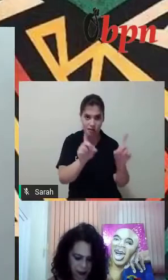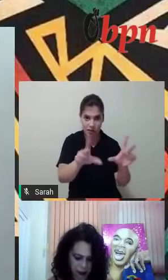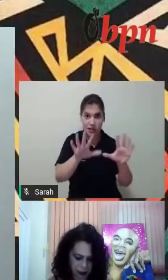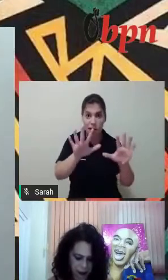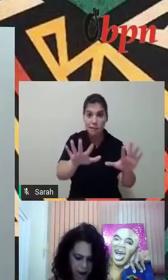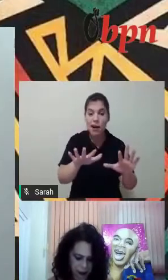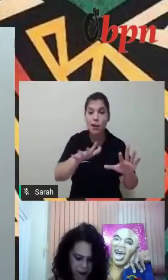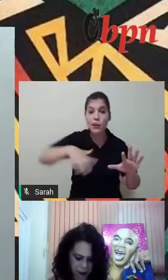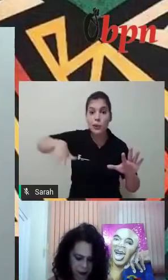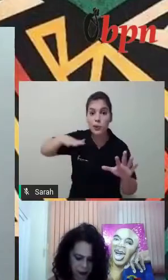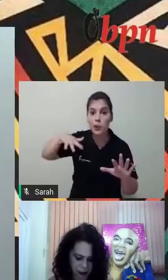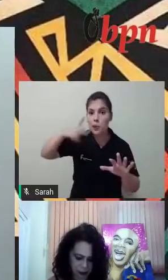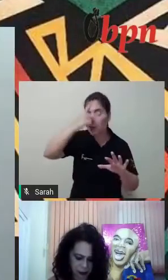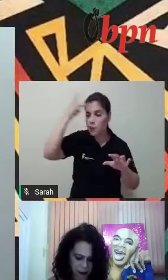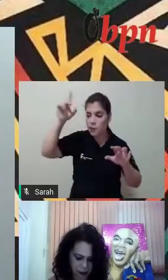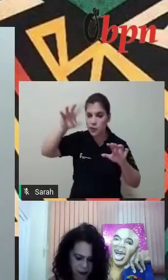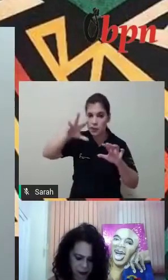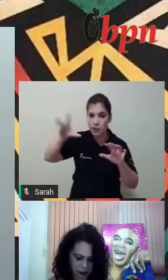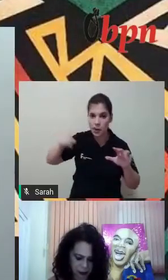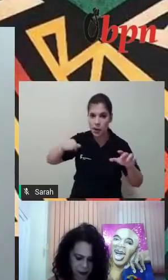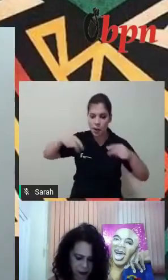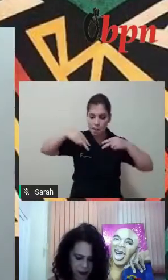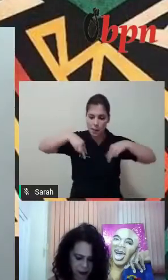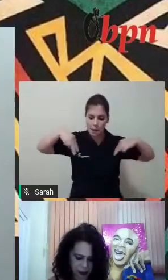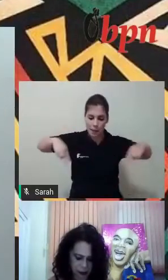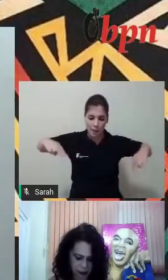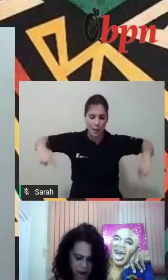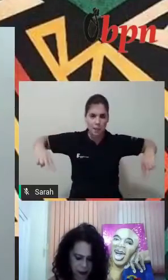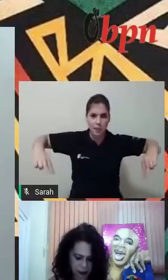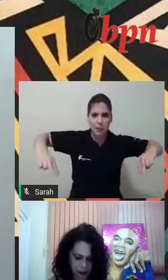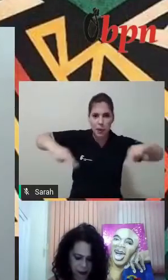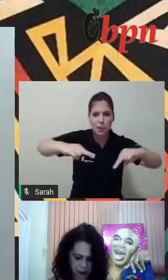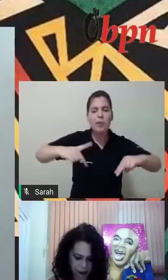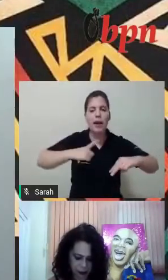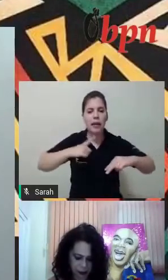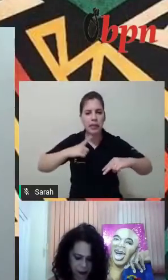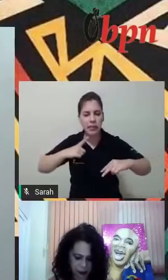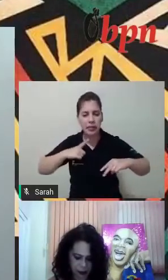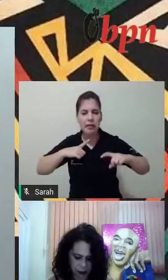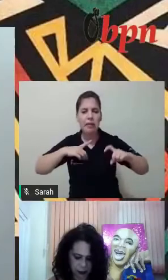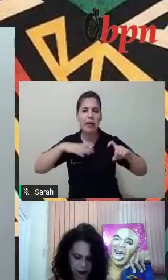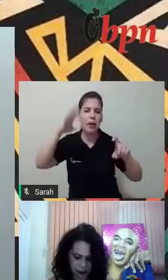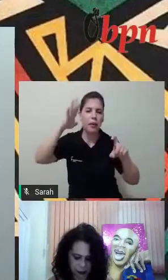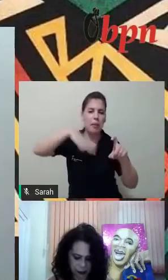né? Seus mitos, as lendas e louvar seus deuses.